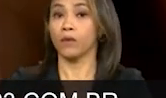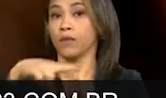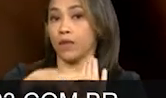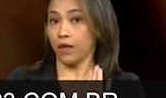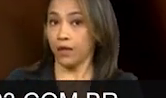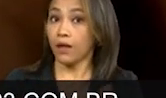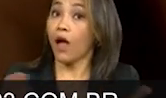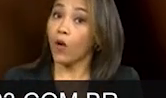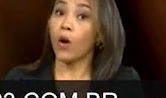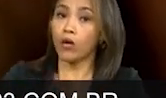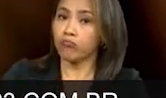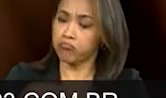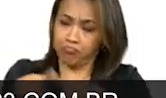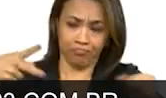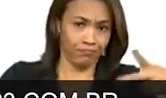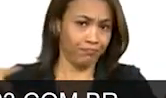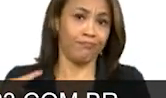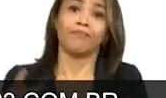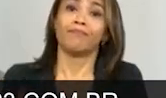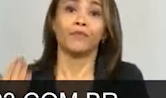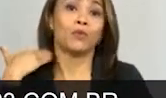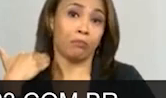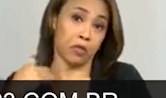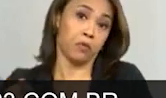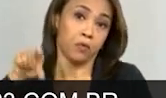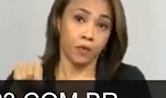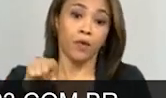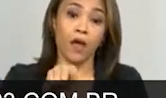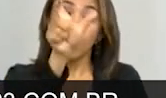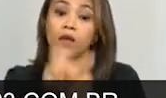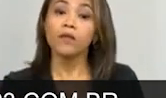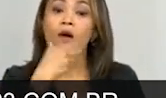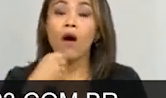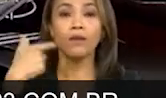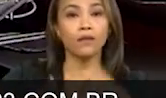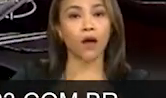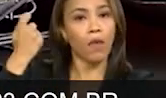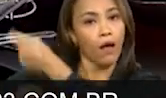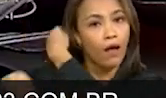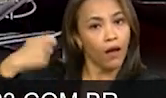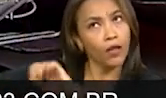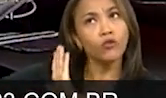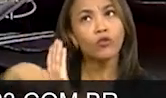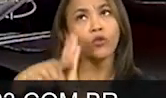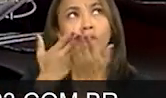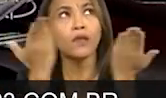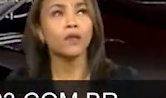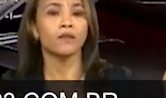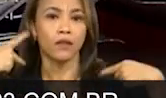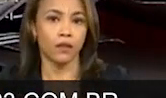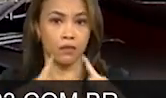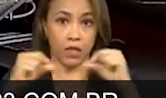fica a critério das instituições financeiras Reginaldo é cabeleireiro e dono deste salão de beleza em Brasília